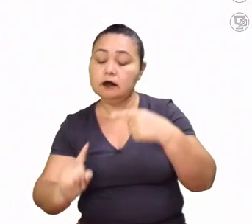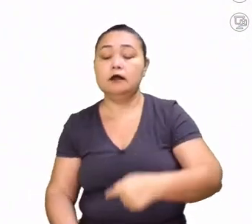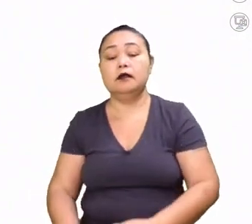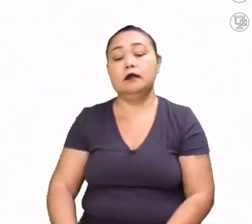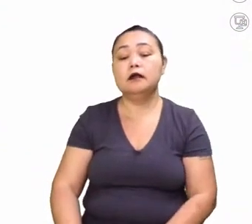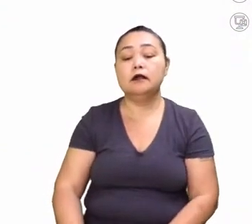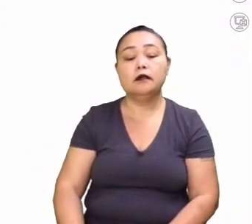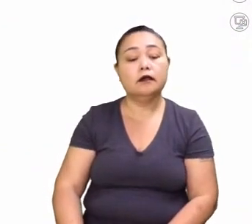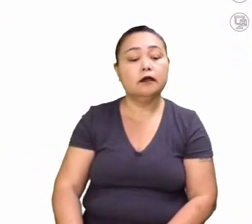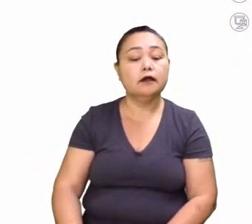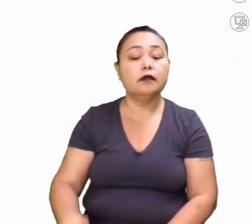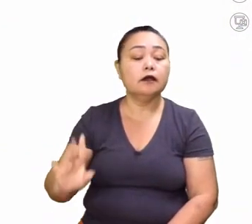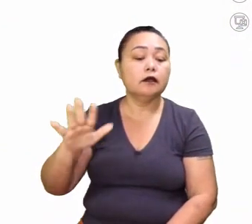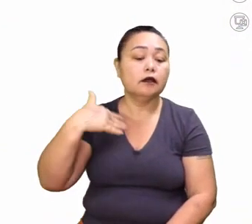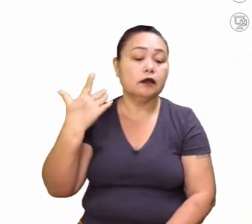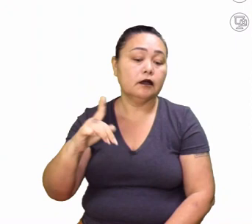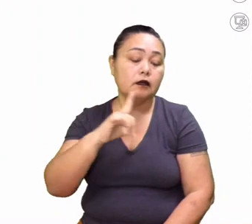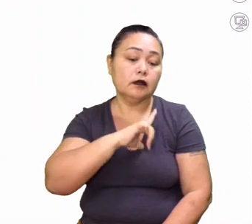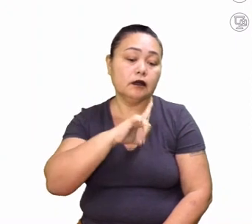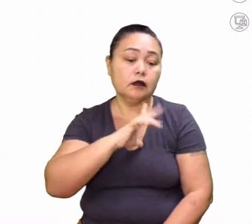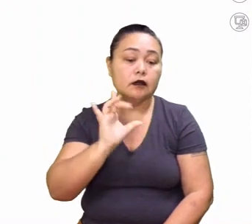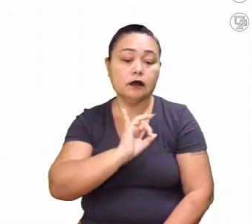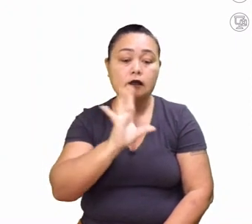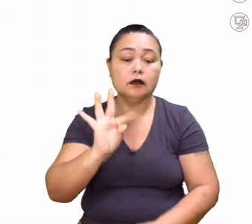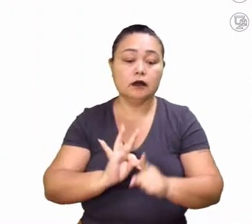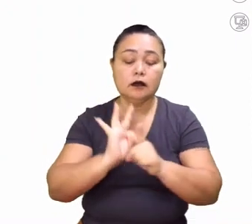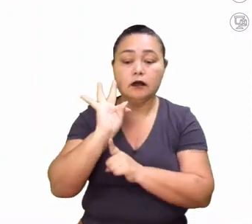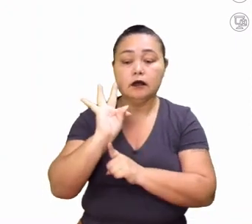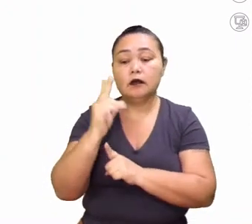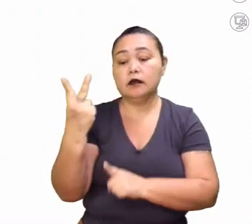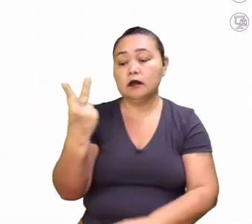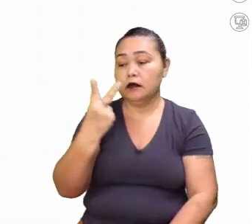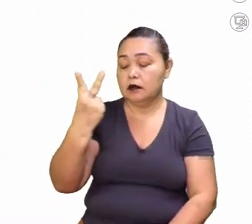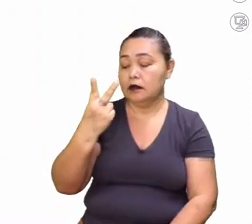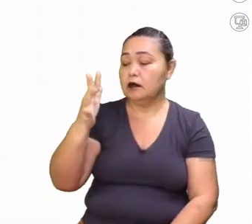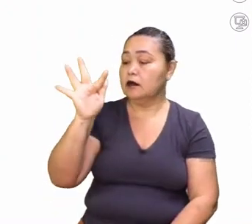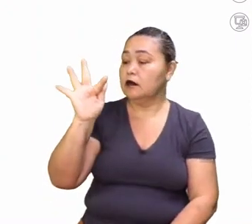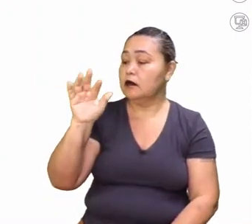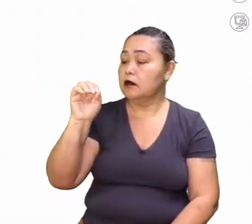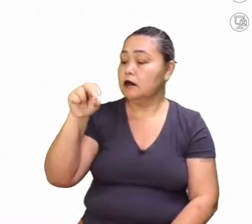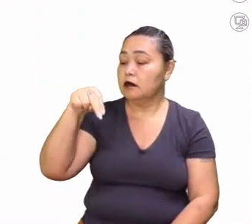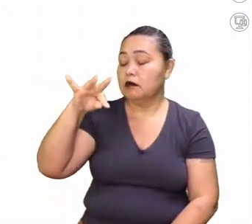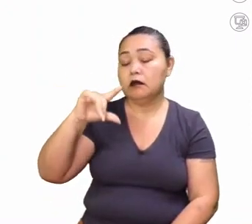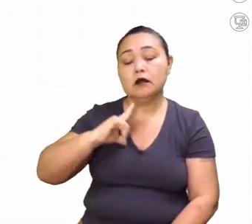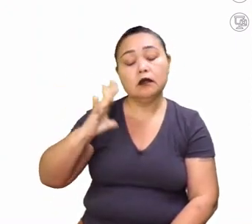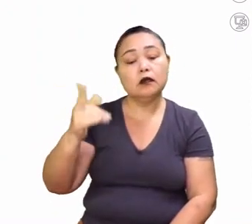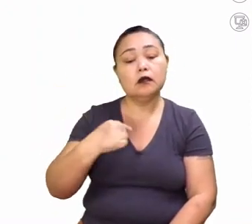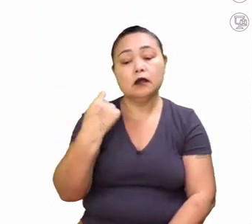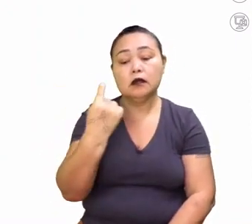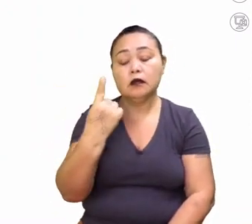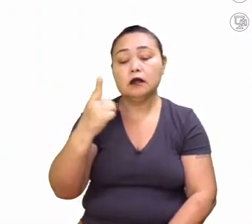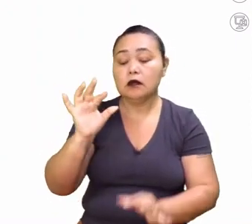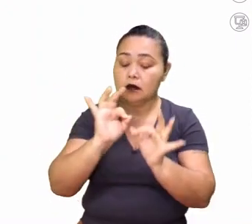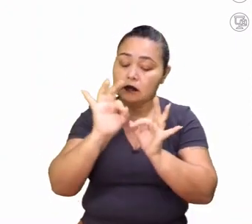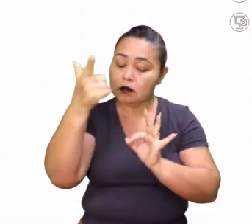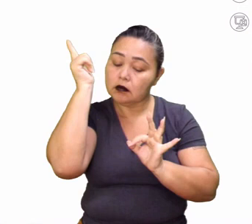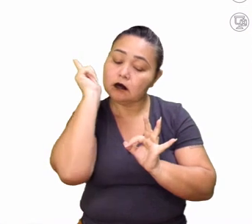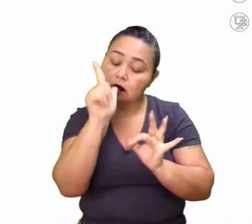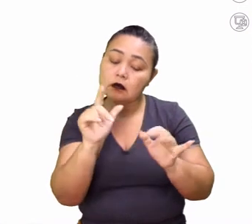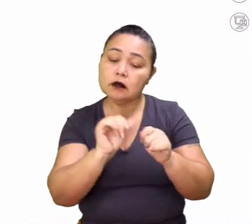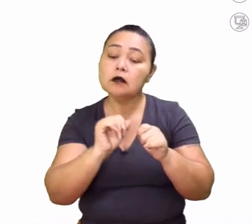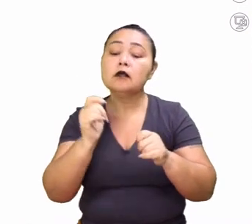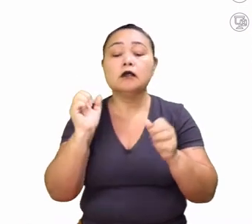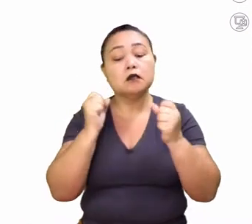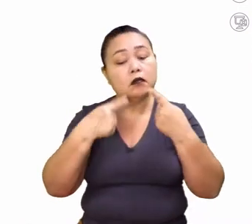OK quando tivermos sente as temperaturas das duas fontes a ve só tem o valor da temperatura você conseguiu medir também